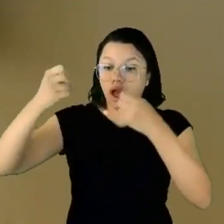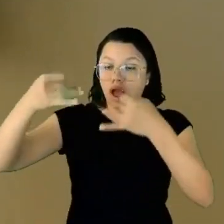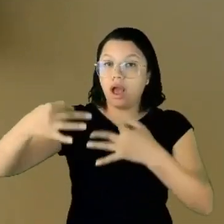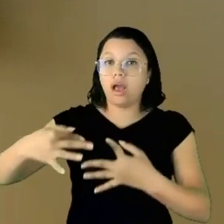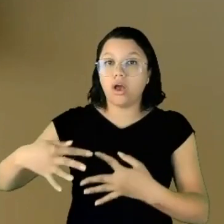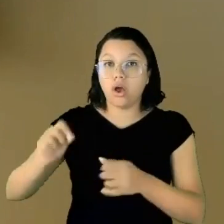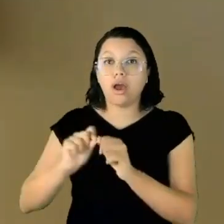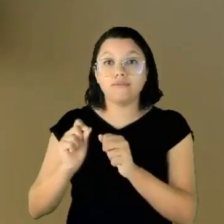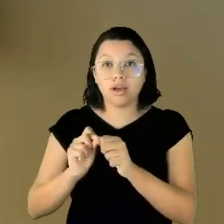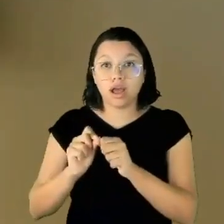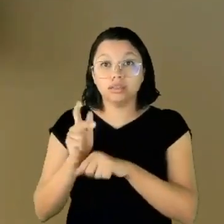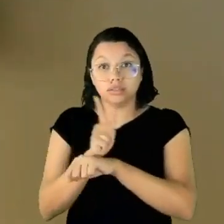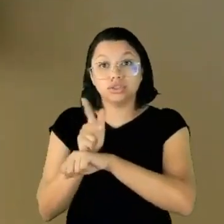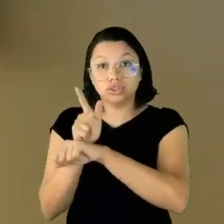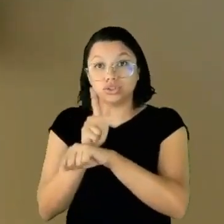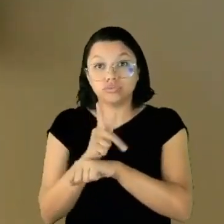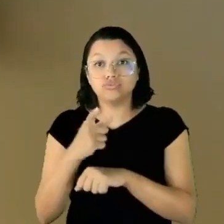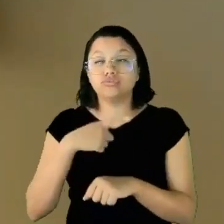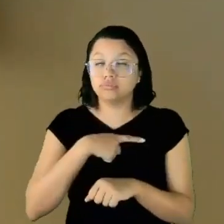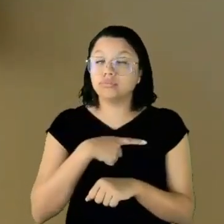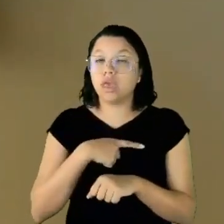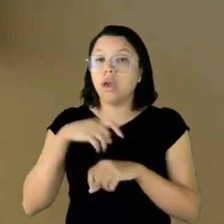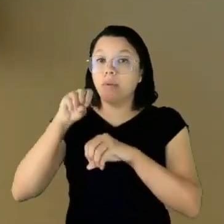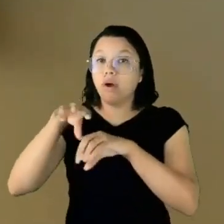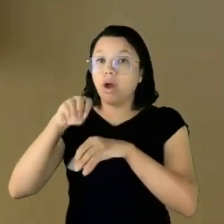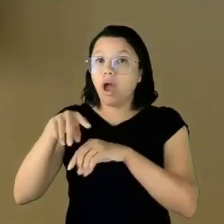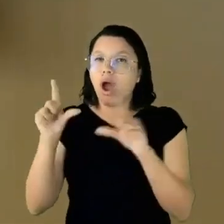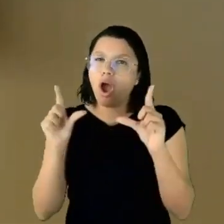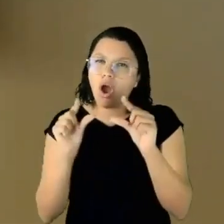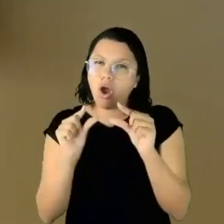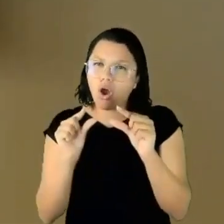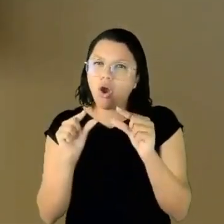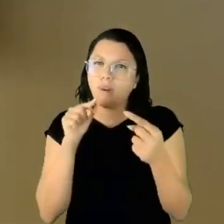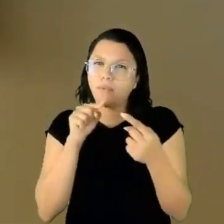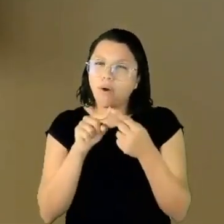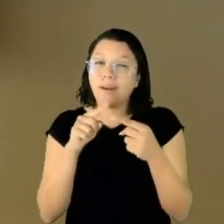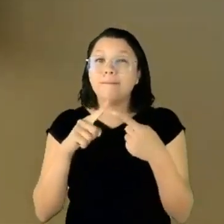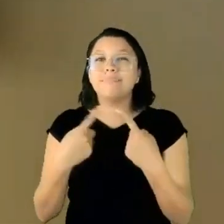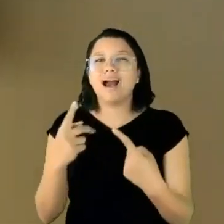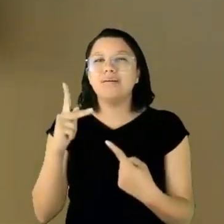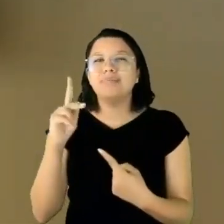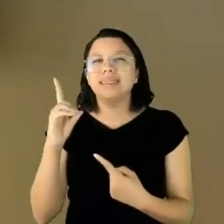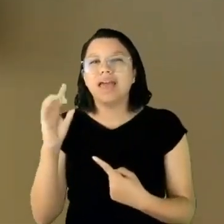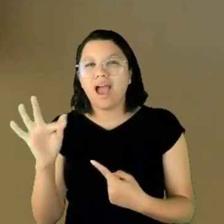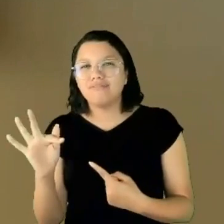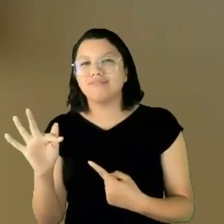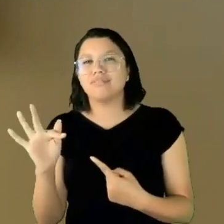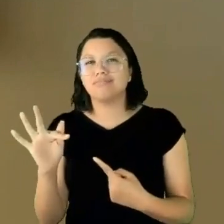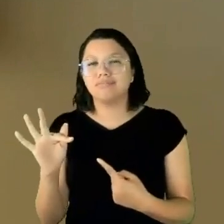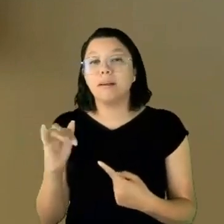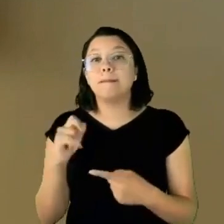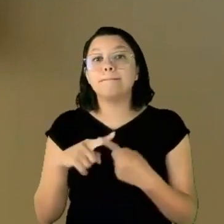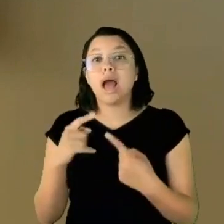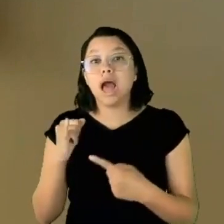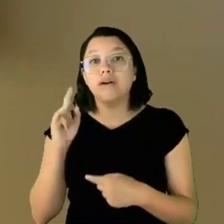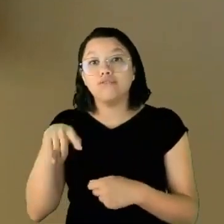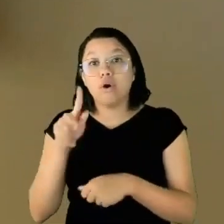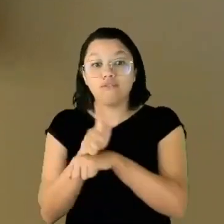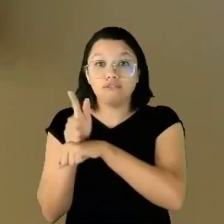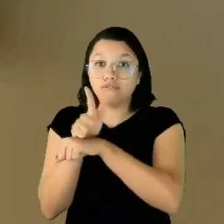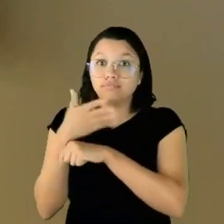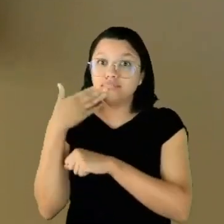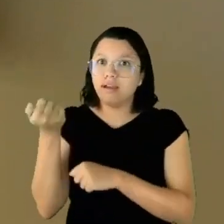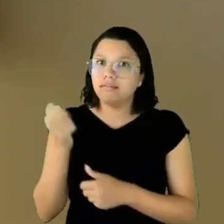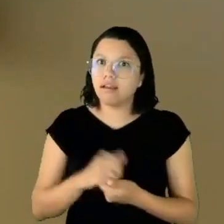porque a gente tem os tutoriais relativamente curtos pontuais em PDF que eles divulgam para nós mas se fosse em